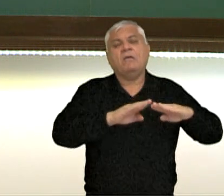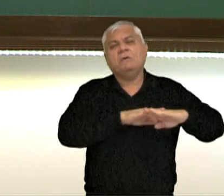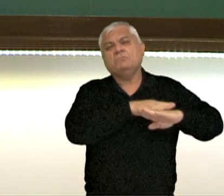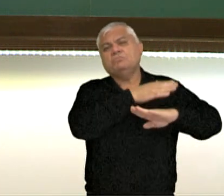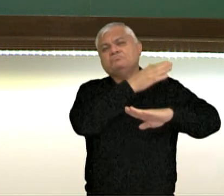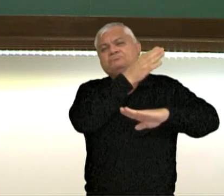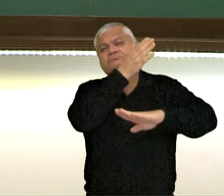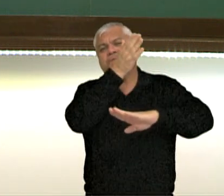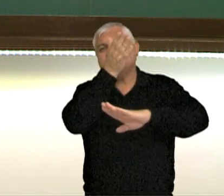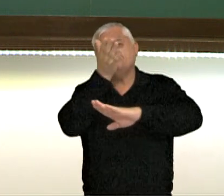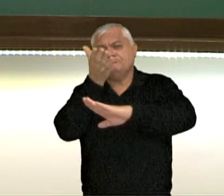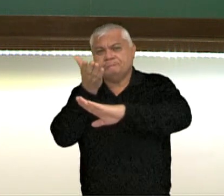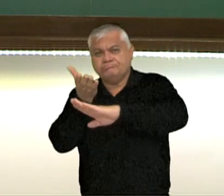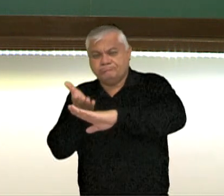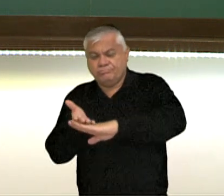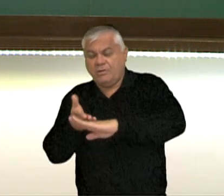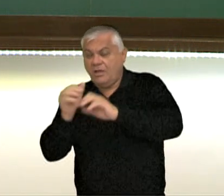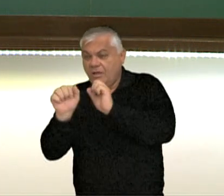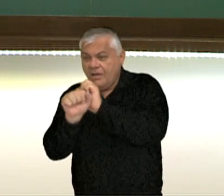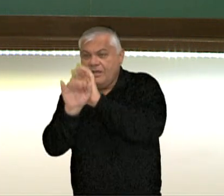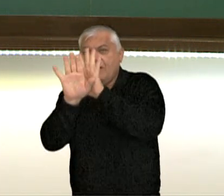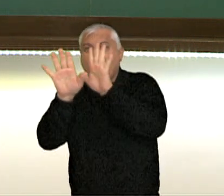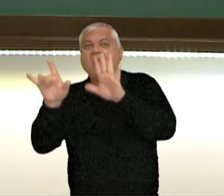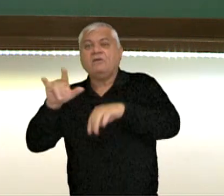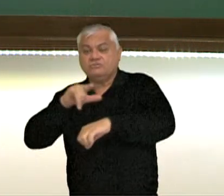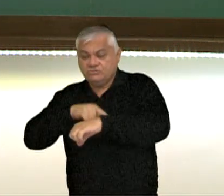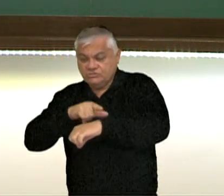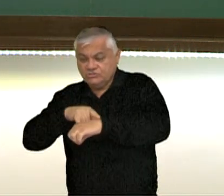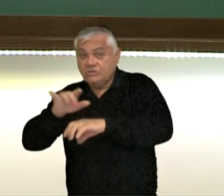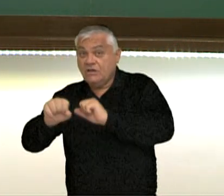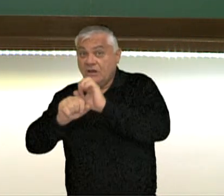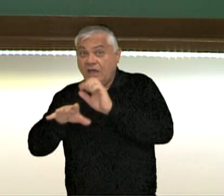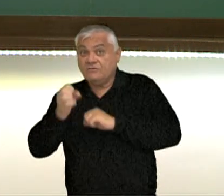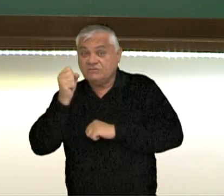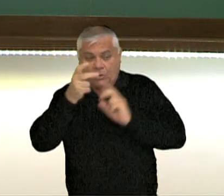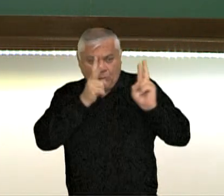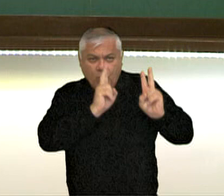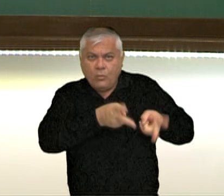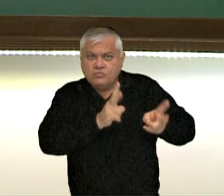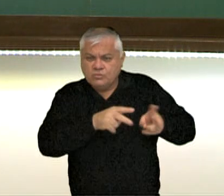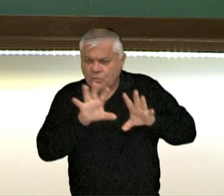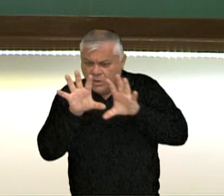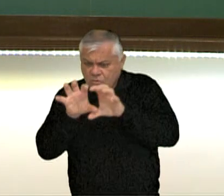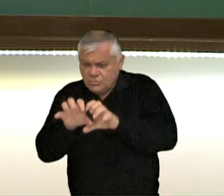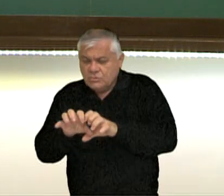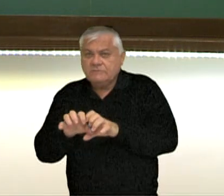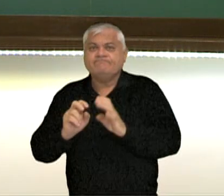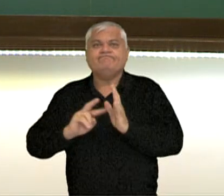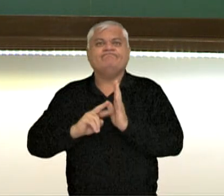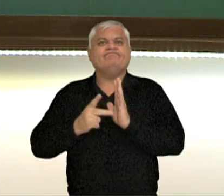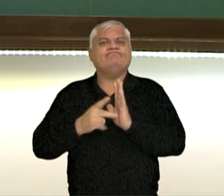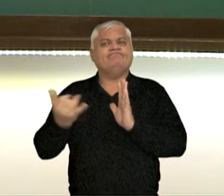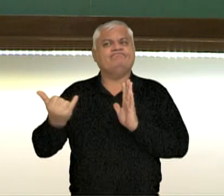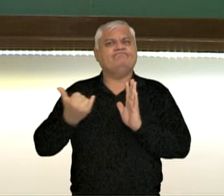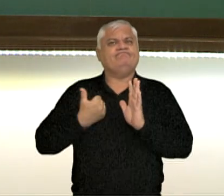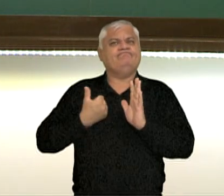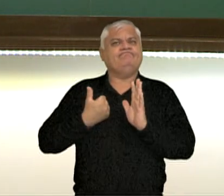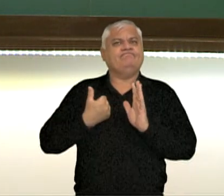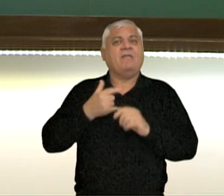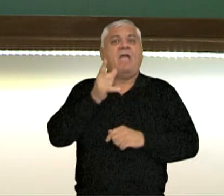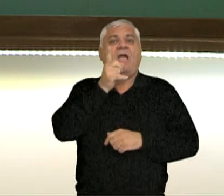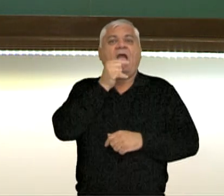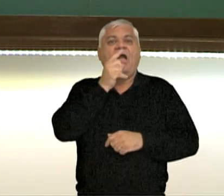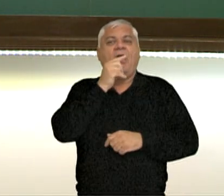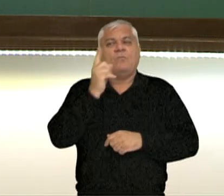tem que estar quase transparente, tá? Se ele estiver escuro ainda, significa que você está tomando pouca